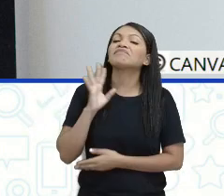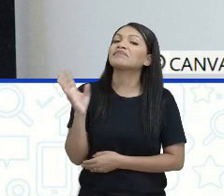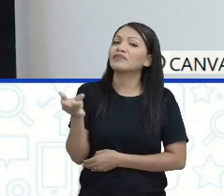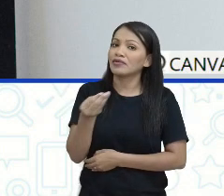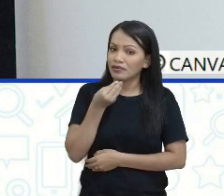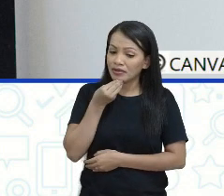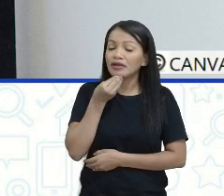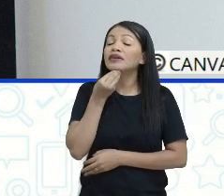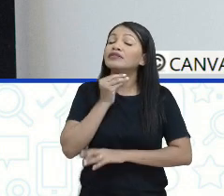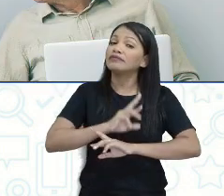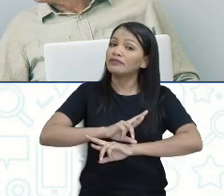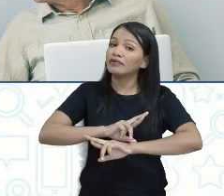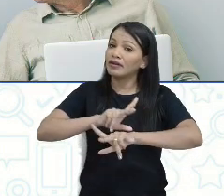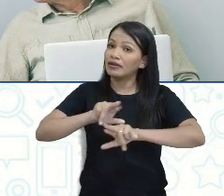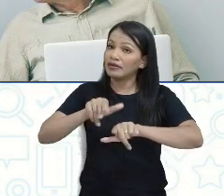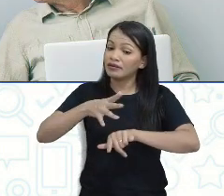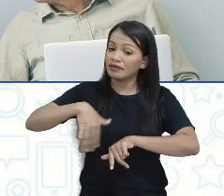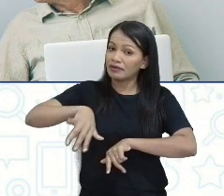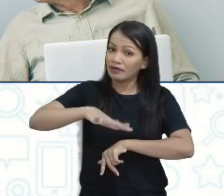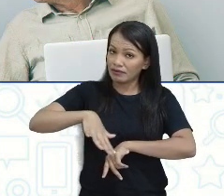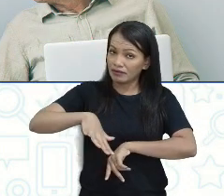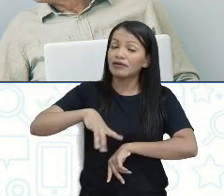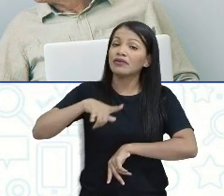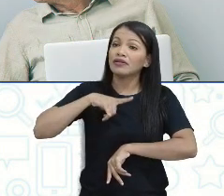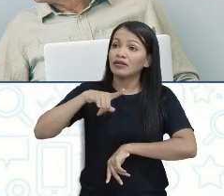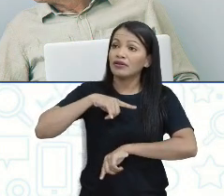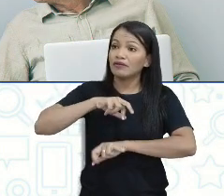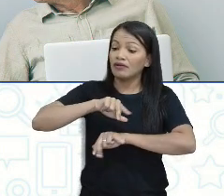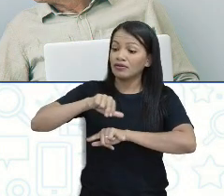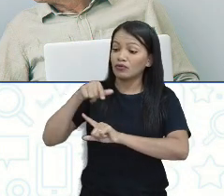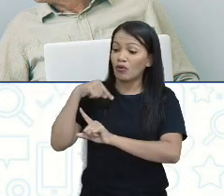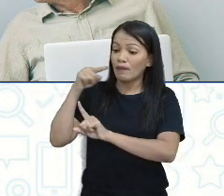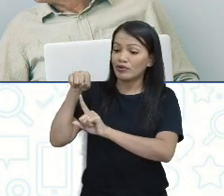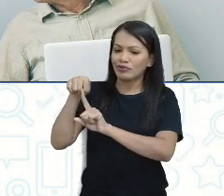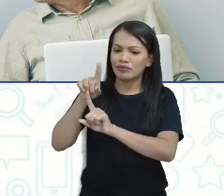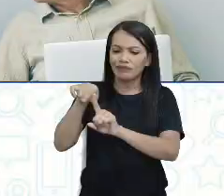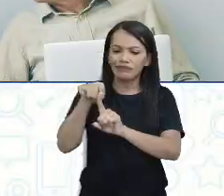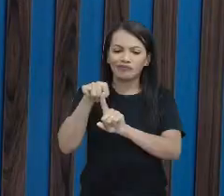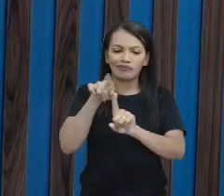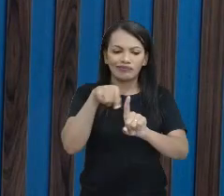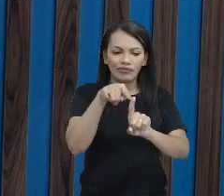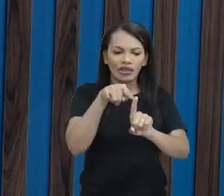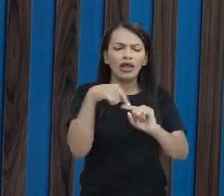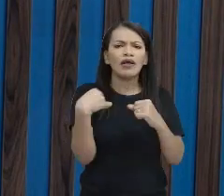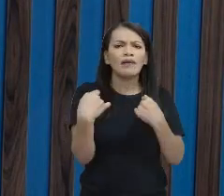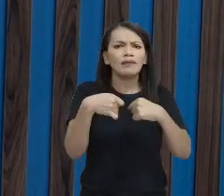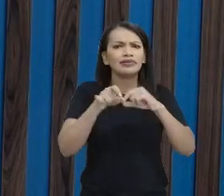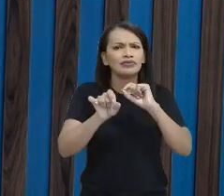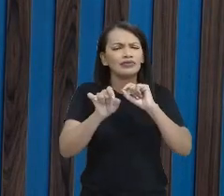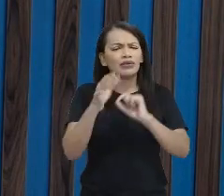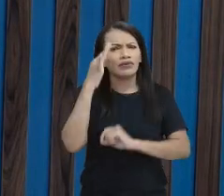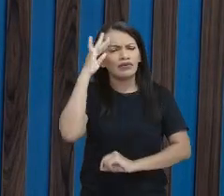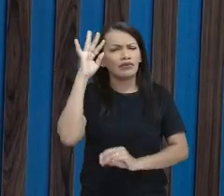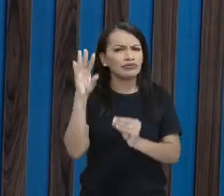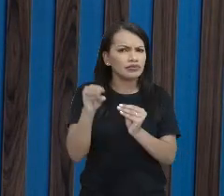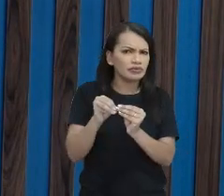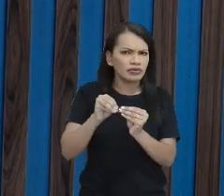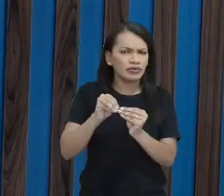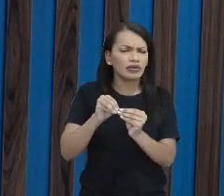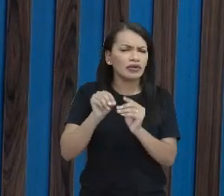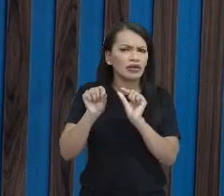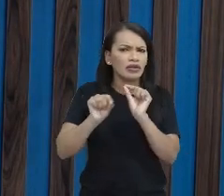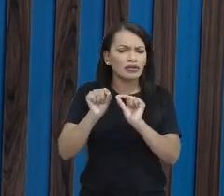áreas do conhecimento, atendendo aos mais diversos objetivos. Então, é necessário que haja uma compreensão, que haja